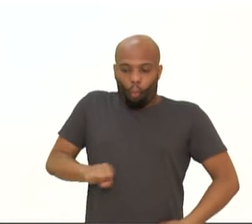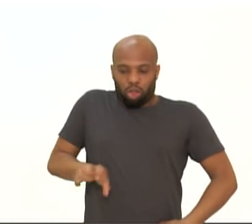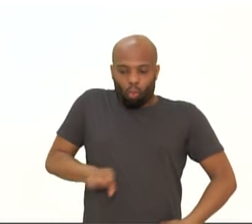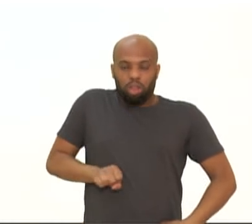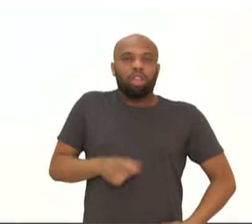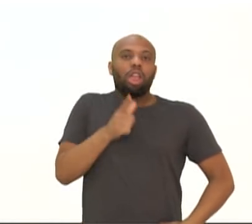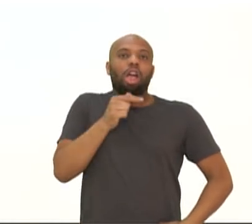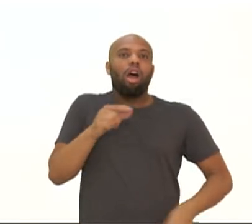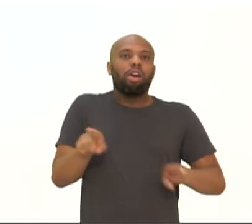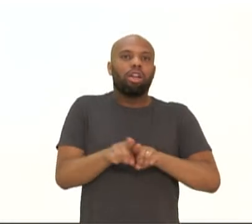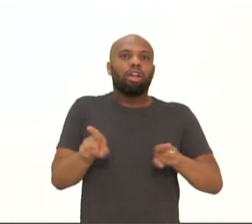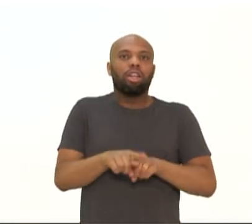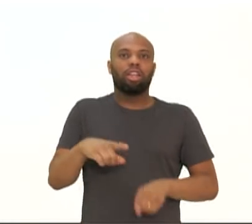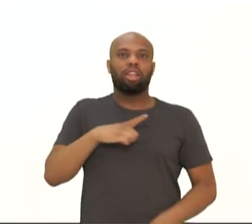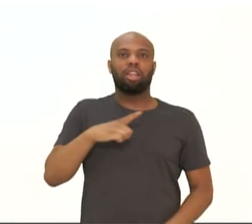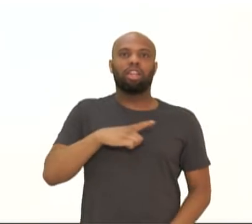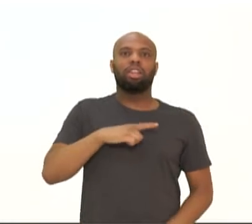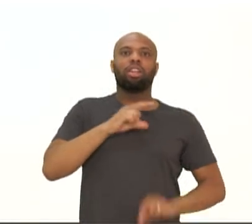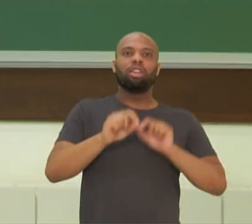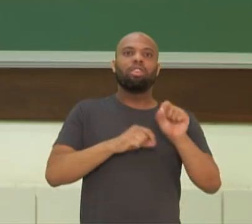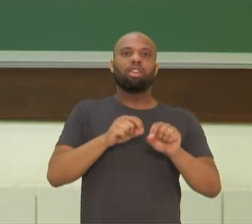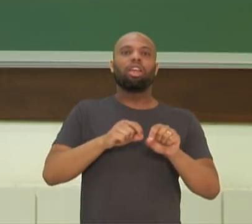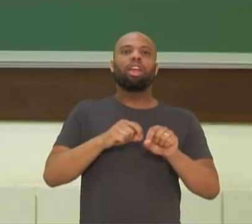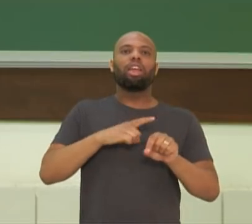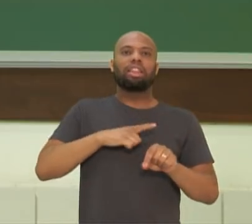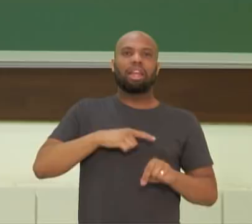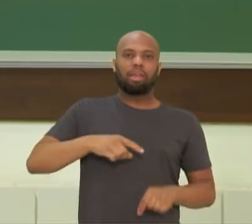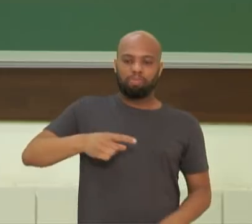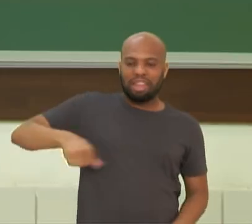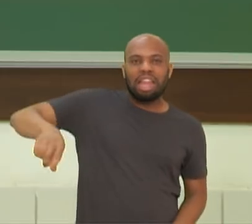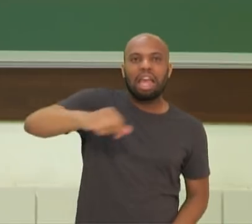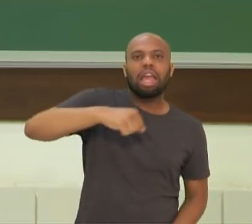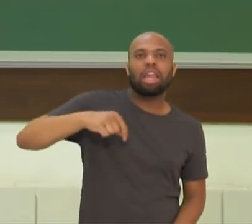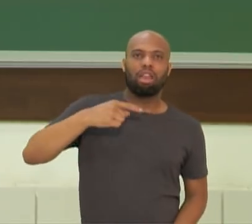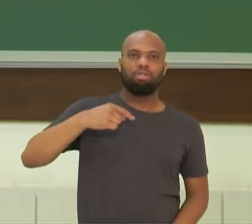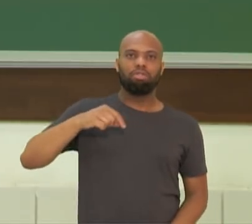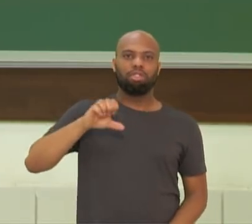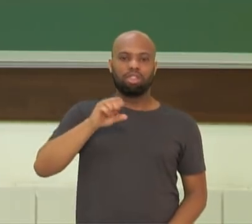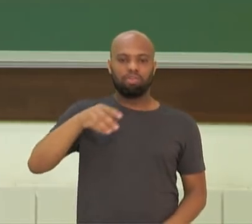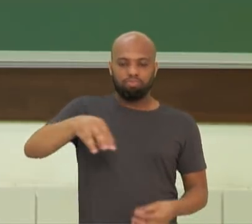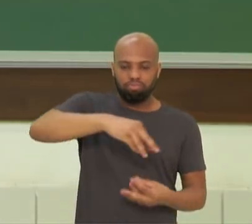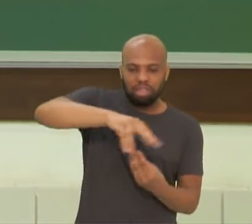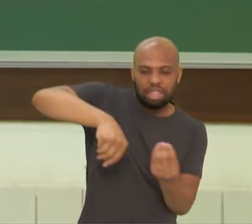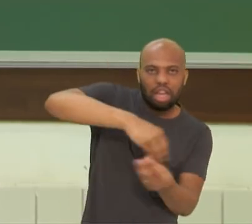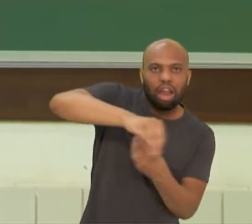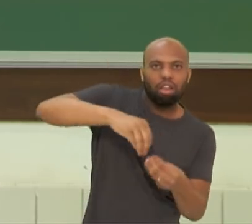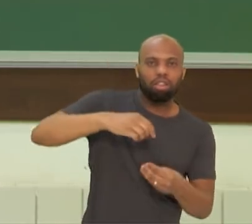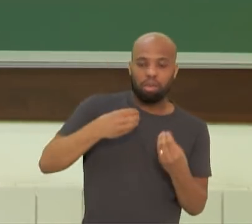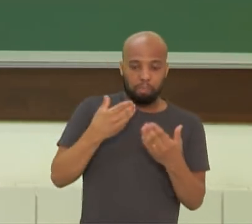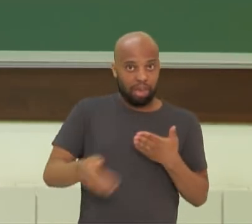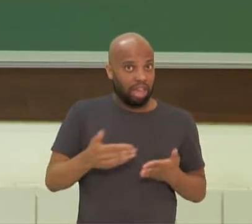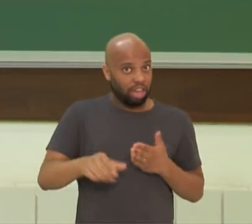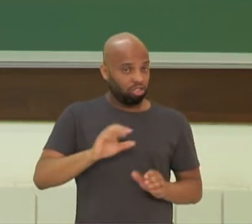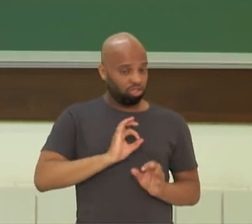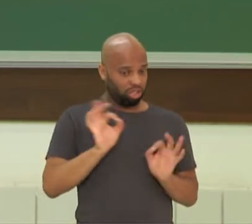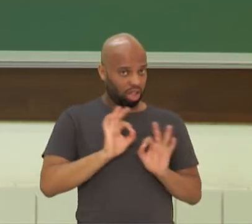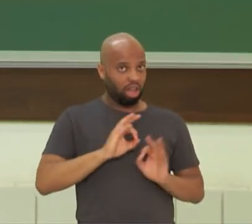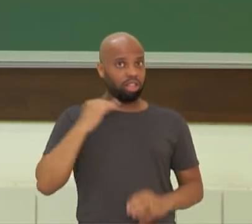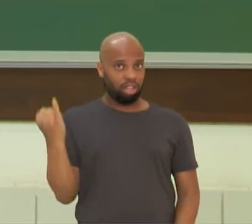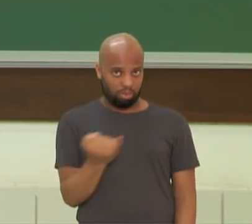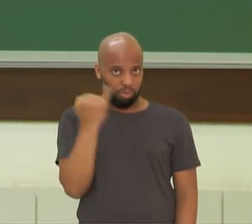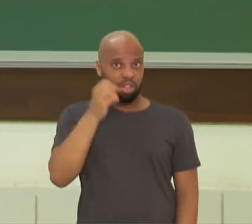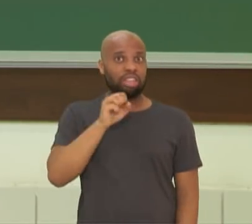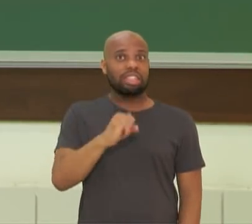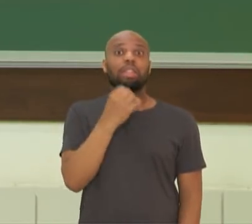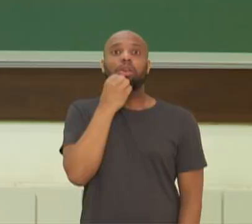e sais minerais. O nosso corpo é tão perfeito que ele não vai desperdiçar nada que for útil. Nada